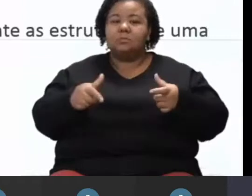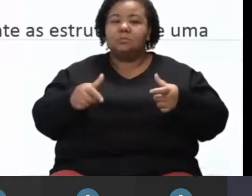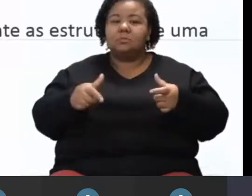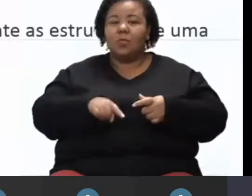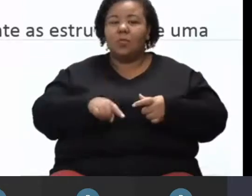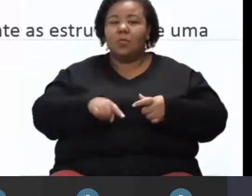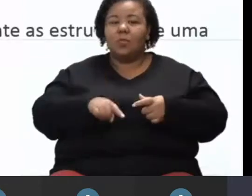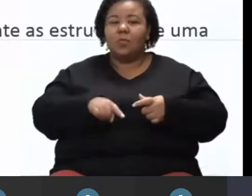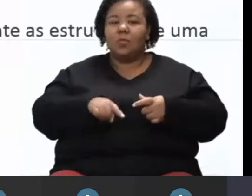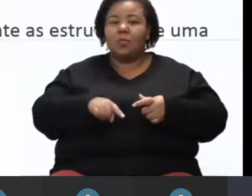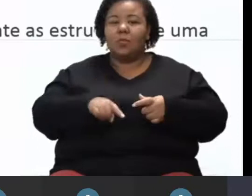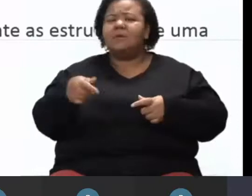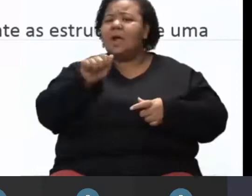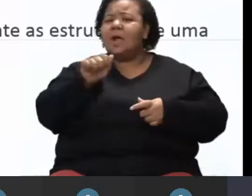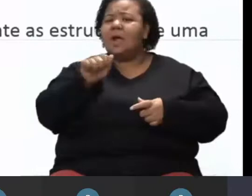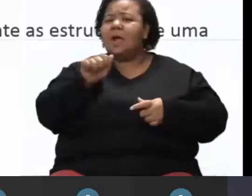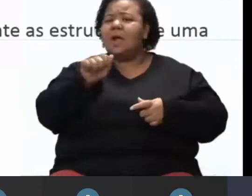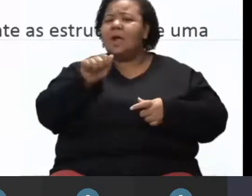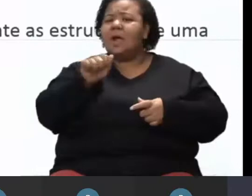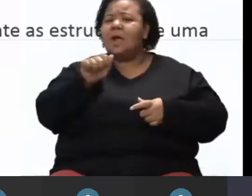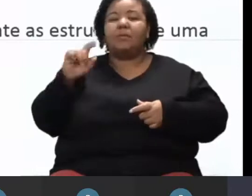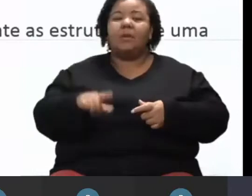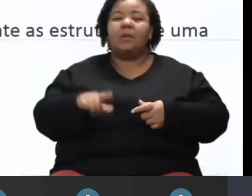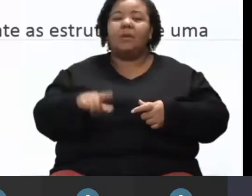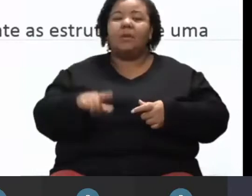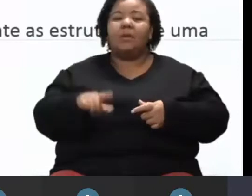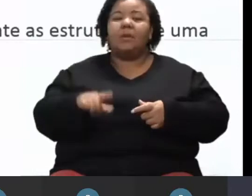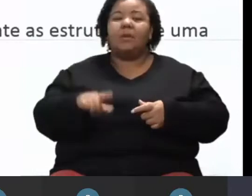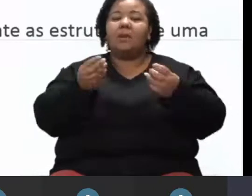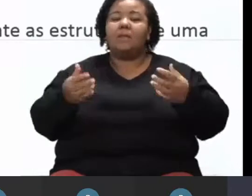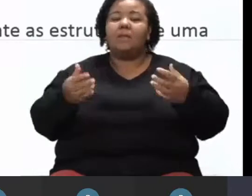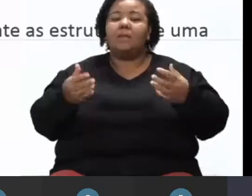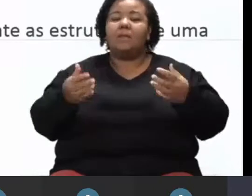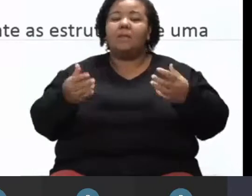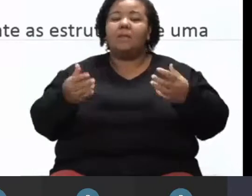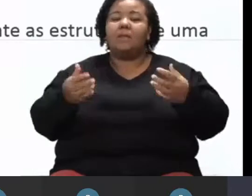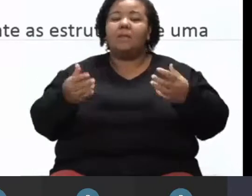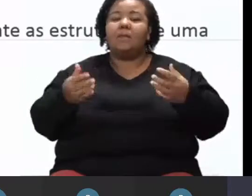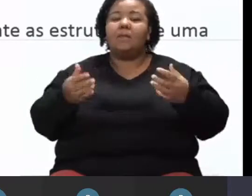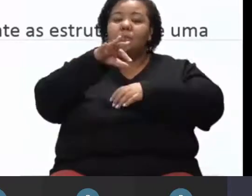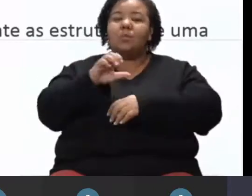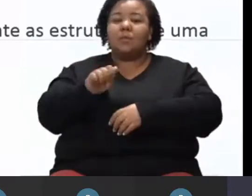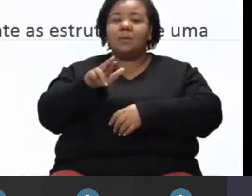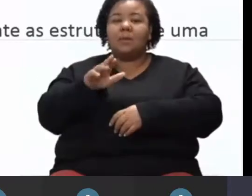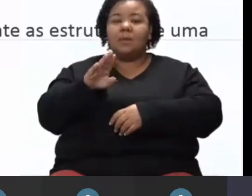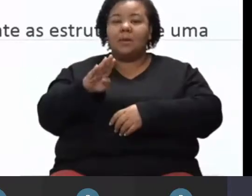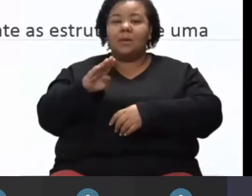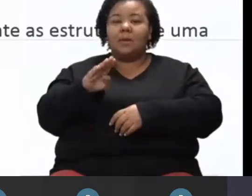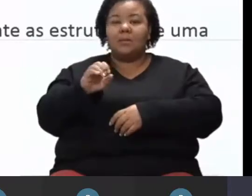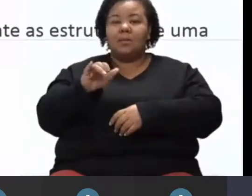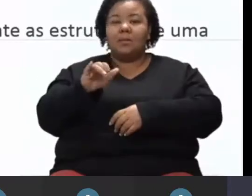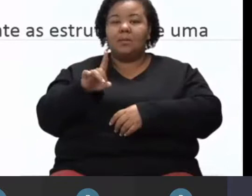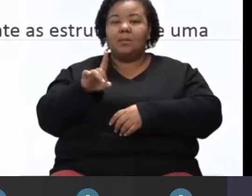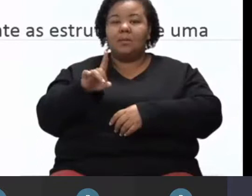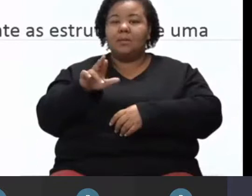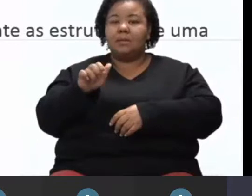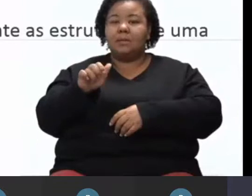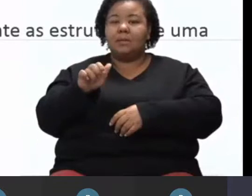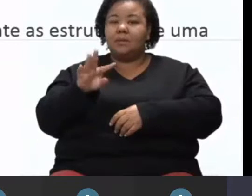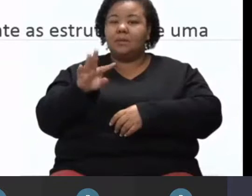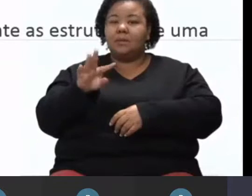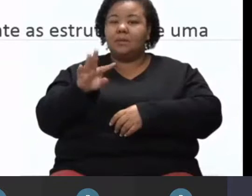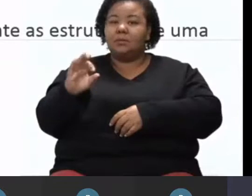agar saburó, ele é um meio rico em carboidratos que vai favorecer o crescimento dos fungos. Então, você